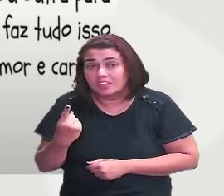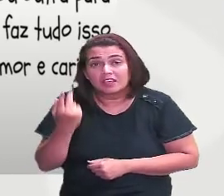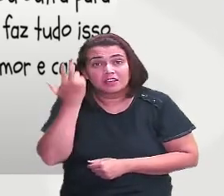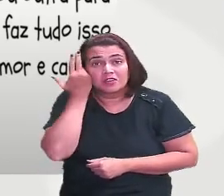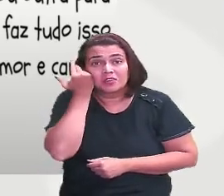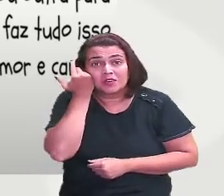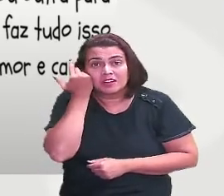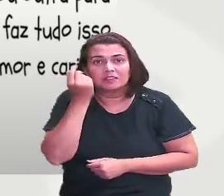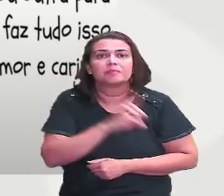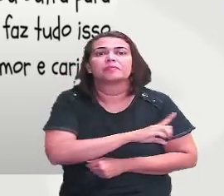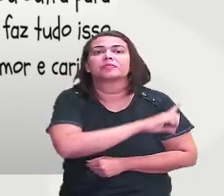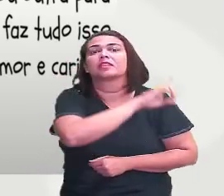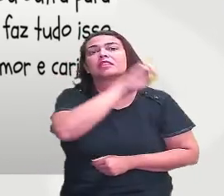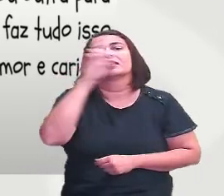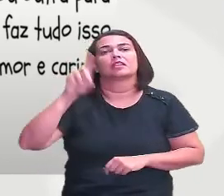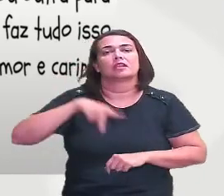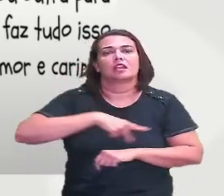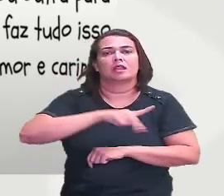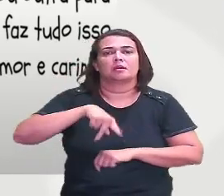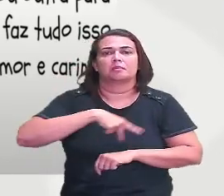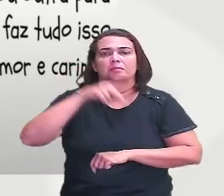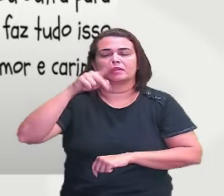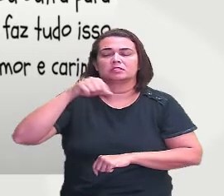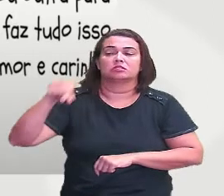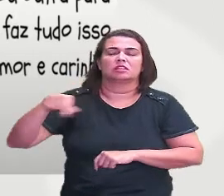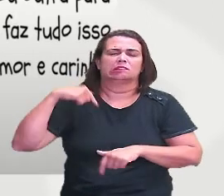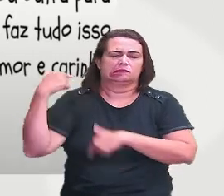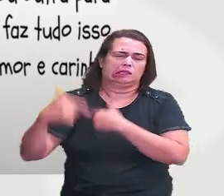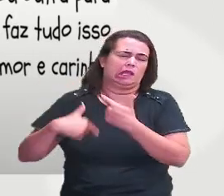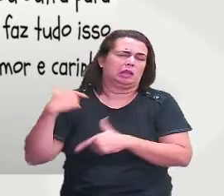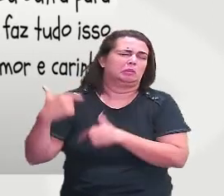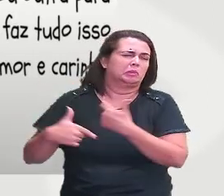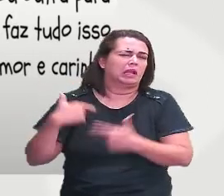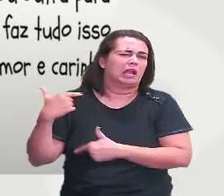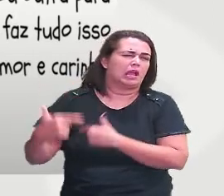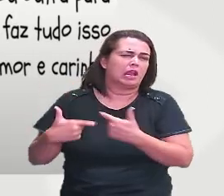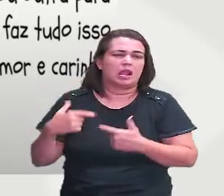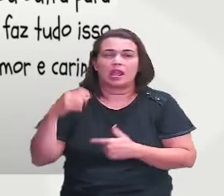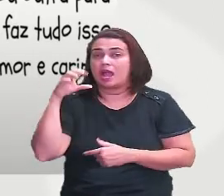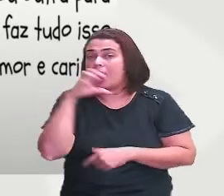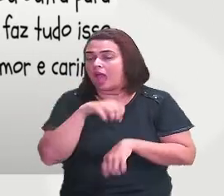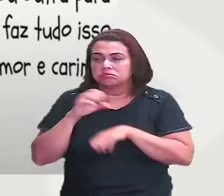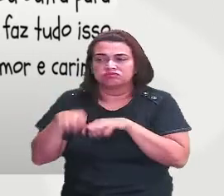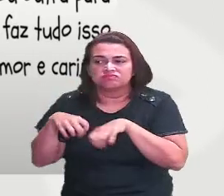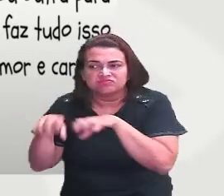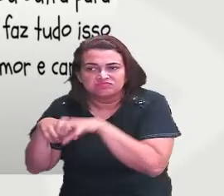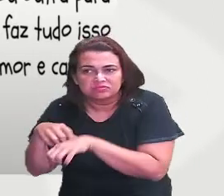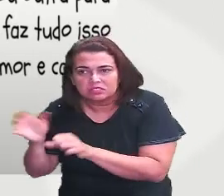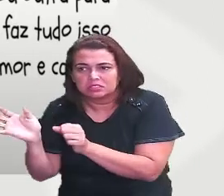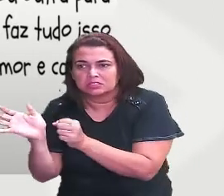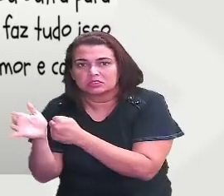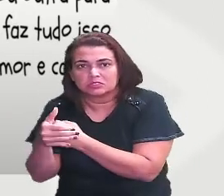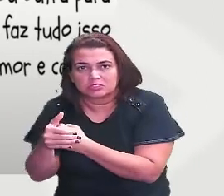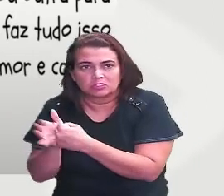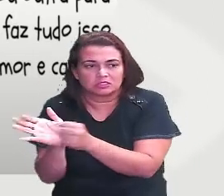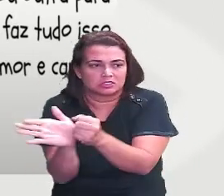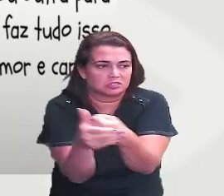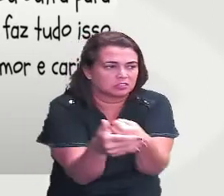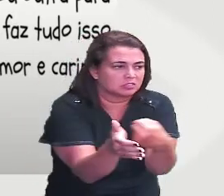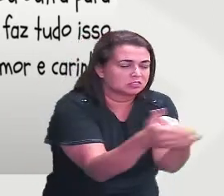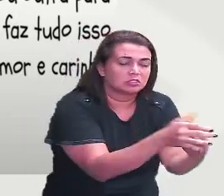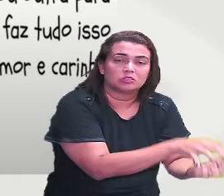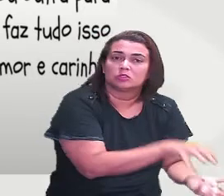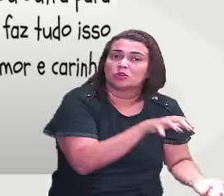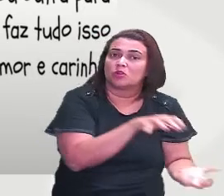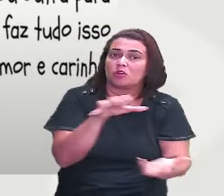No dia da Páscoa, ele tem trabalho de montão. Corre depressa, esconde ovinhos à beça